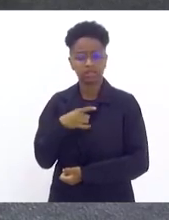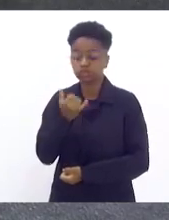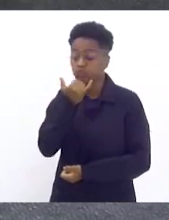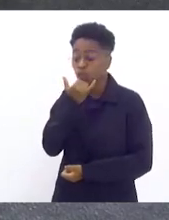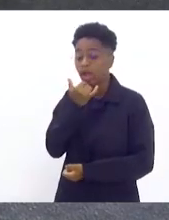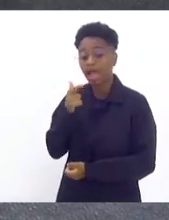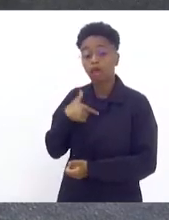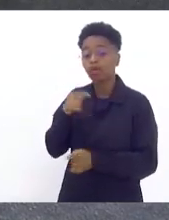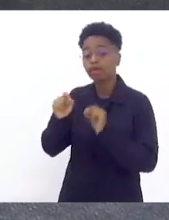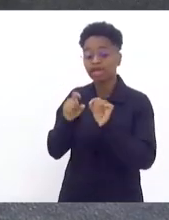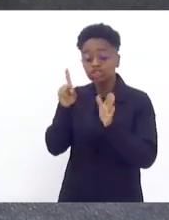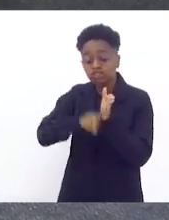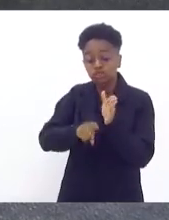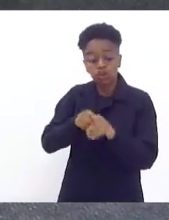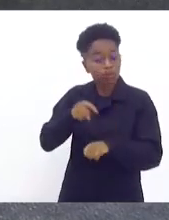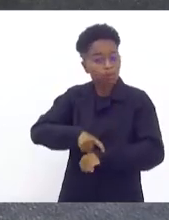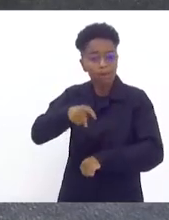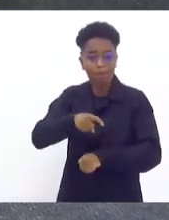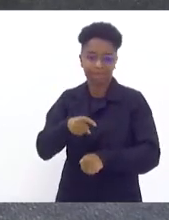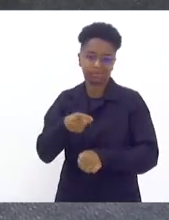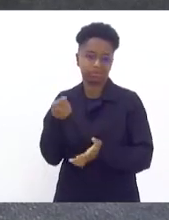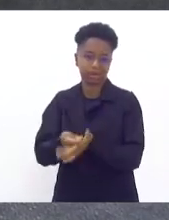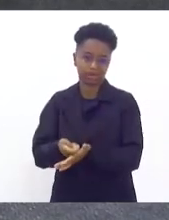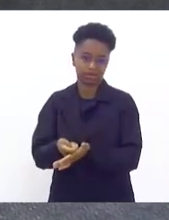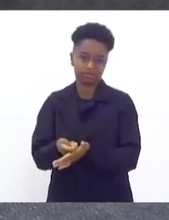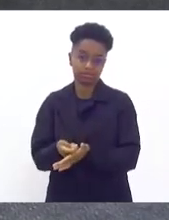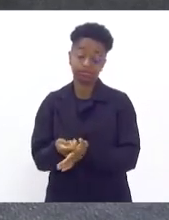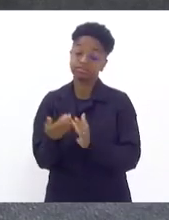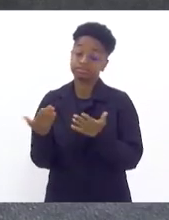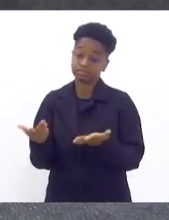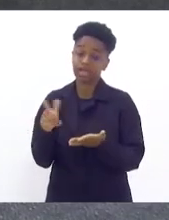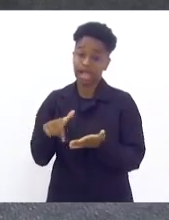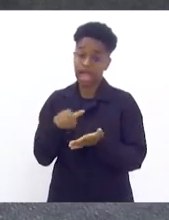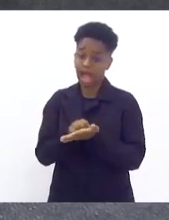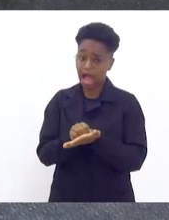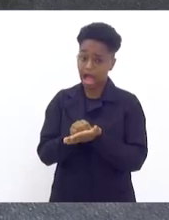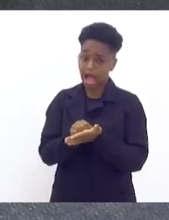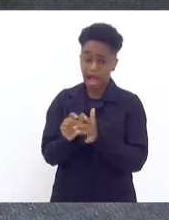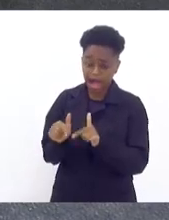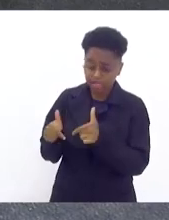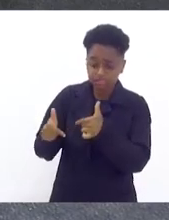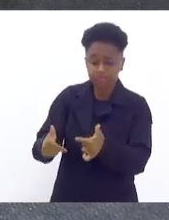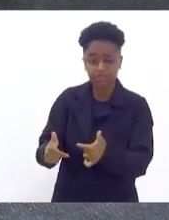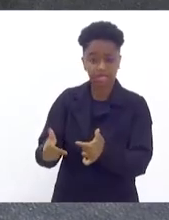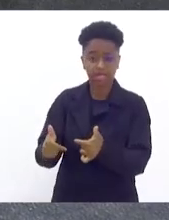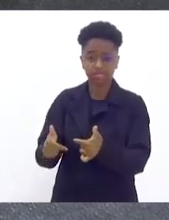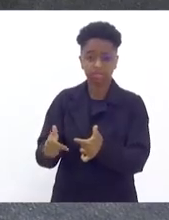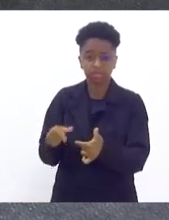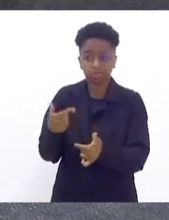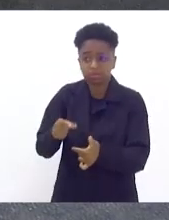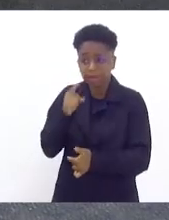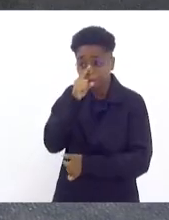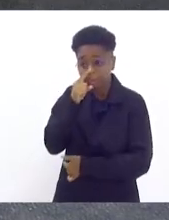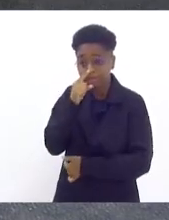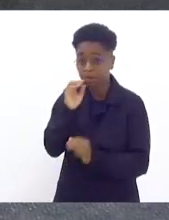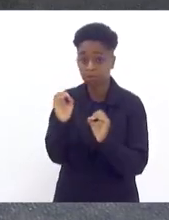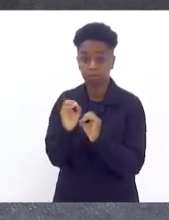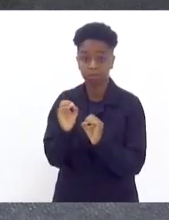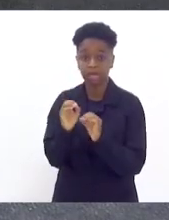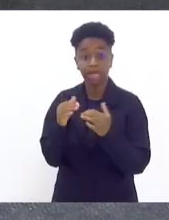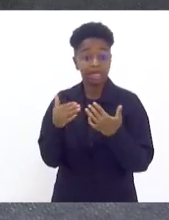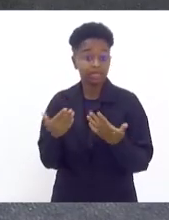é desconto imediato em folha. Então, é uma atividade financeira sem nenhum risco. Então,